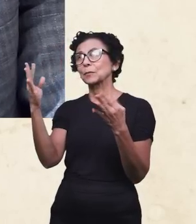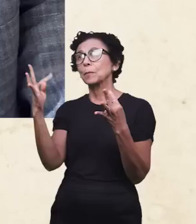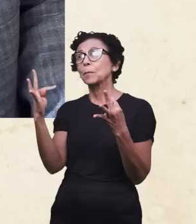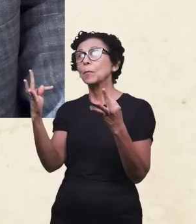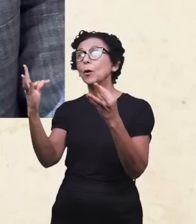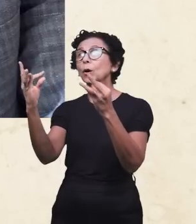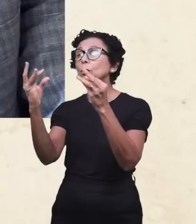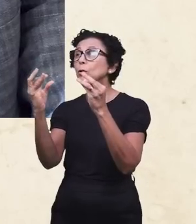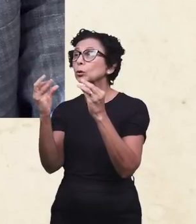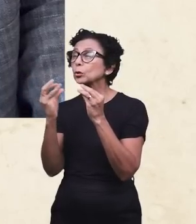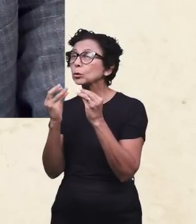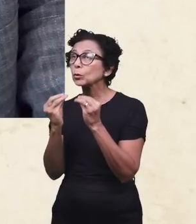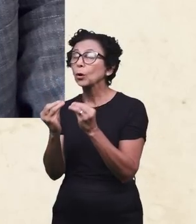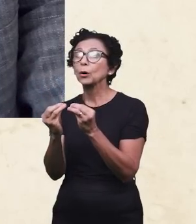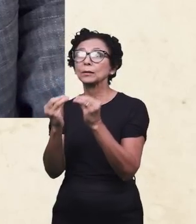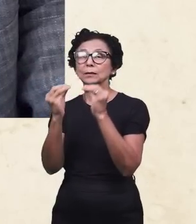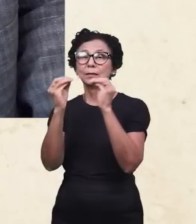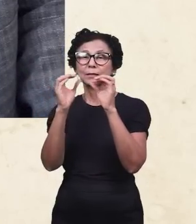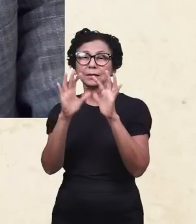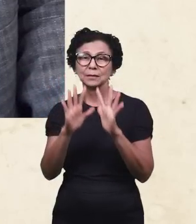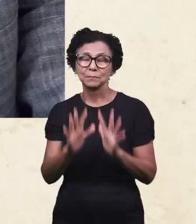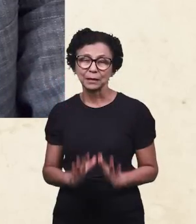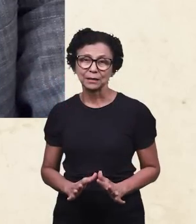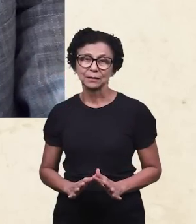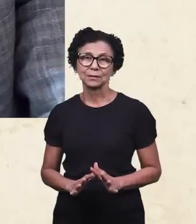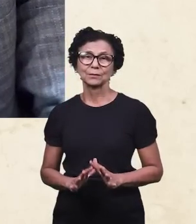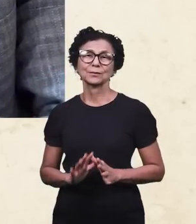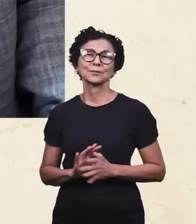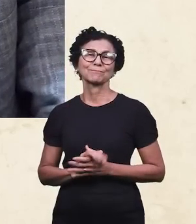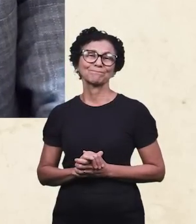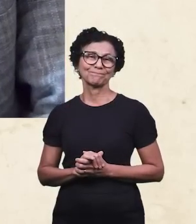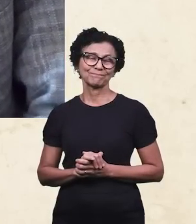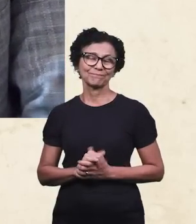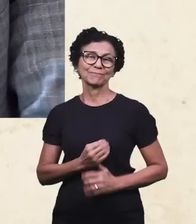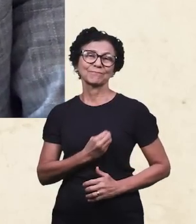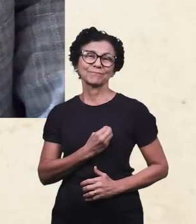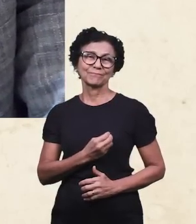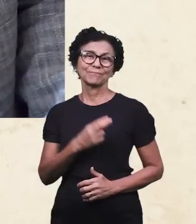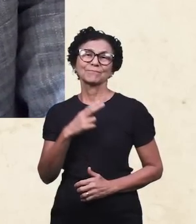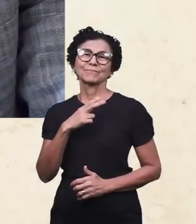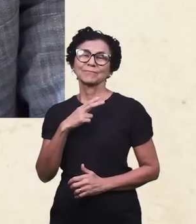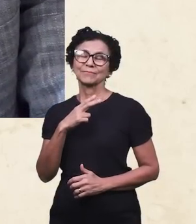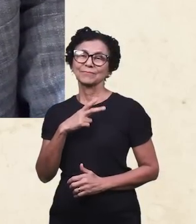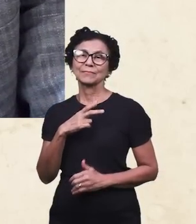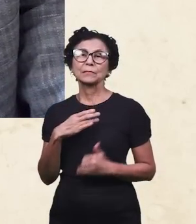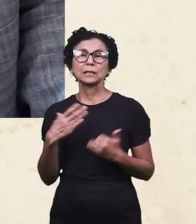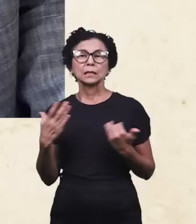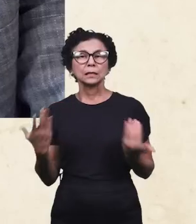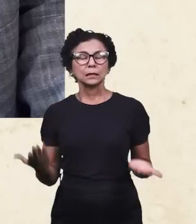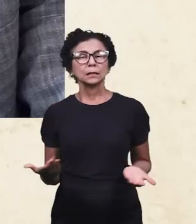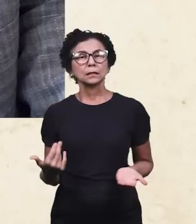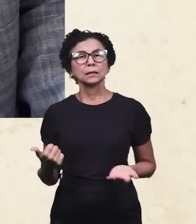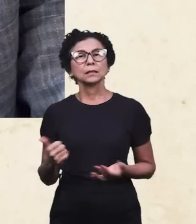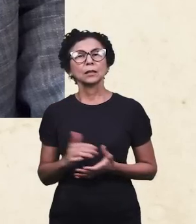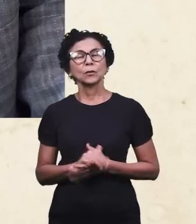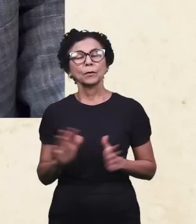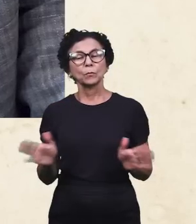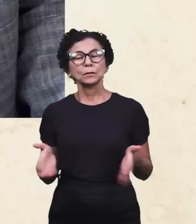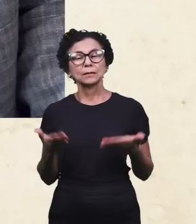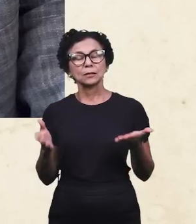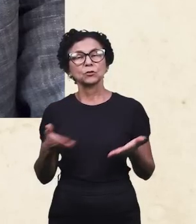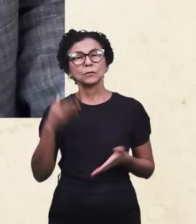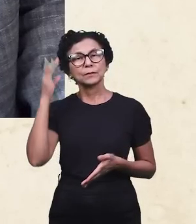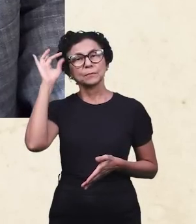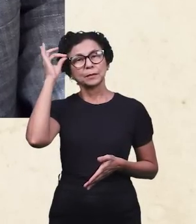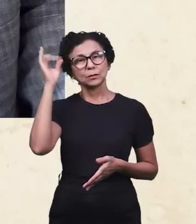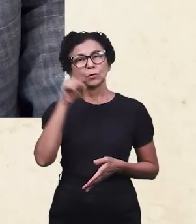Deus tem operado a favor da sua vida. Então fica aqui uma palavra de incentivo espiritual aos